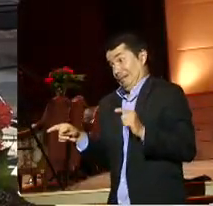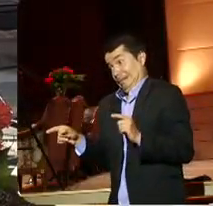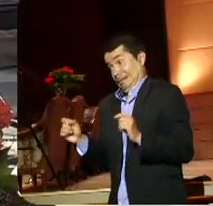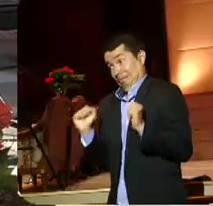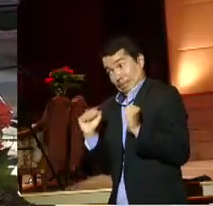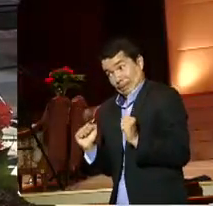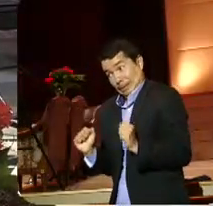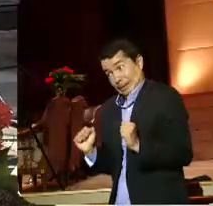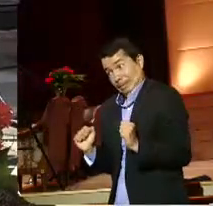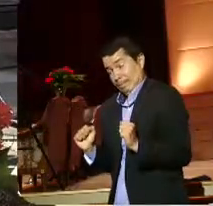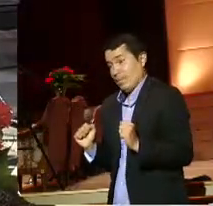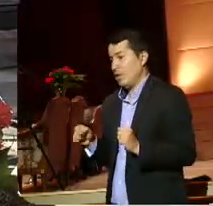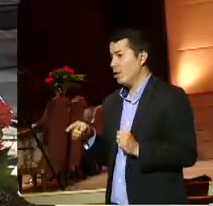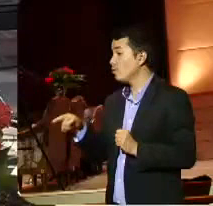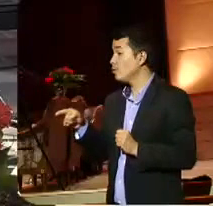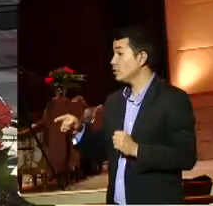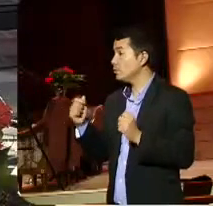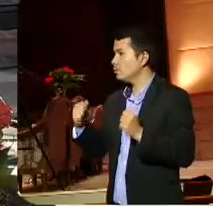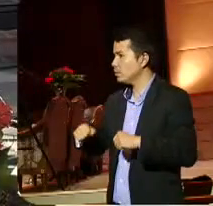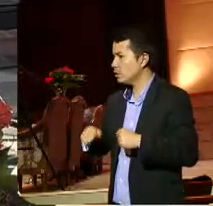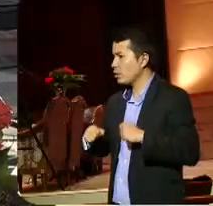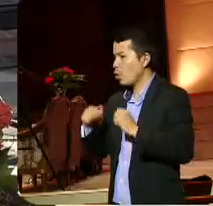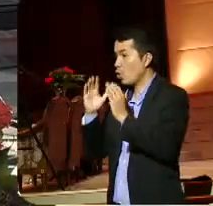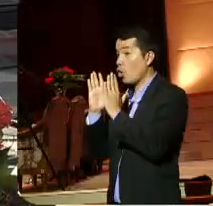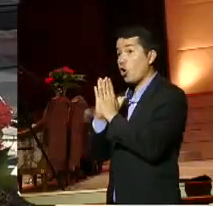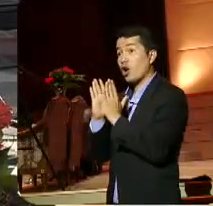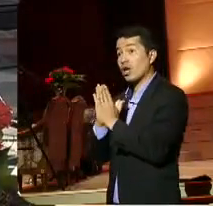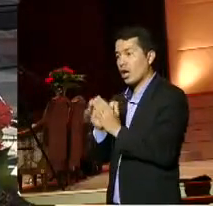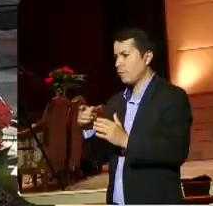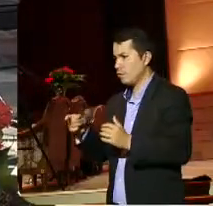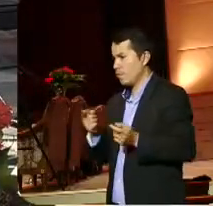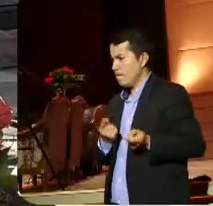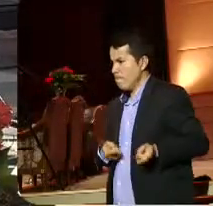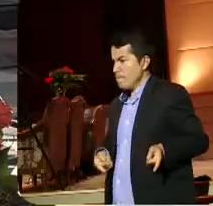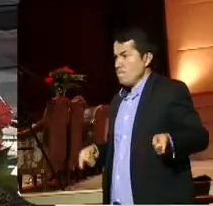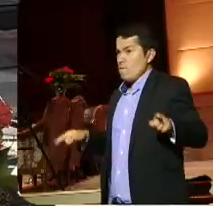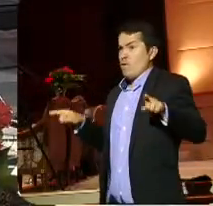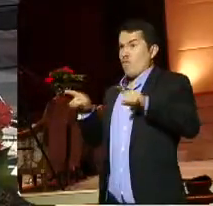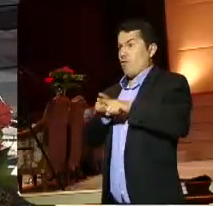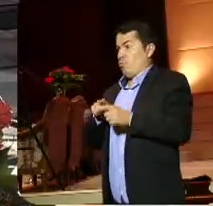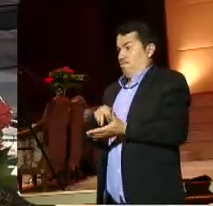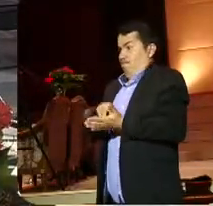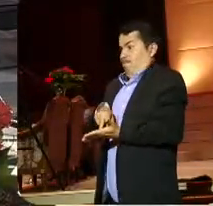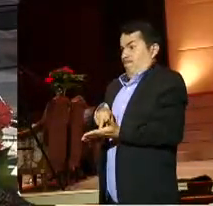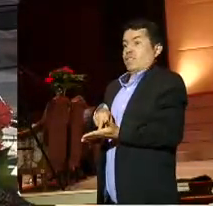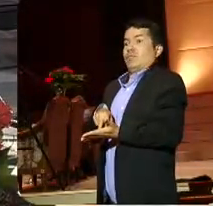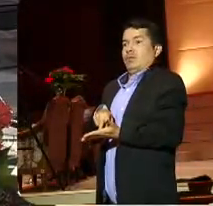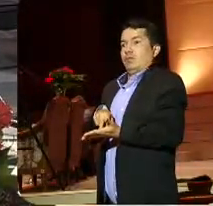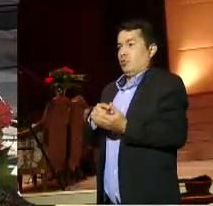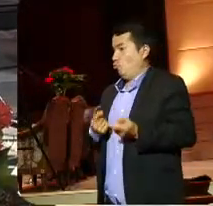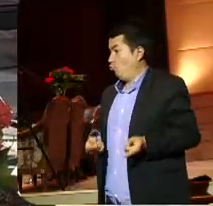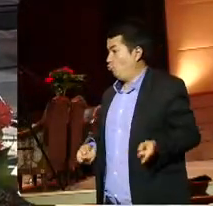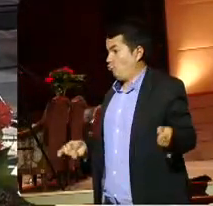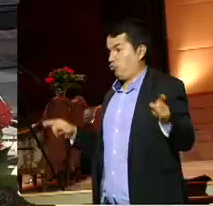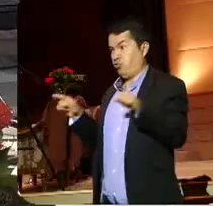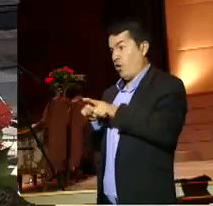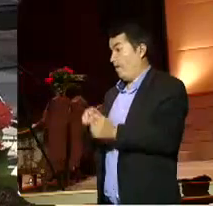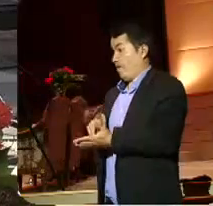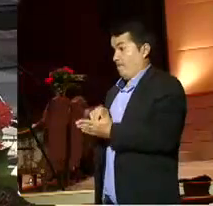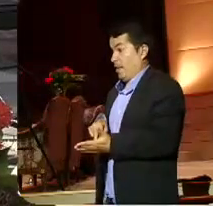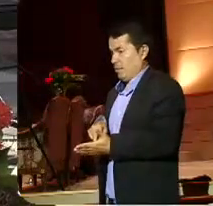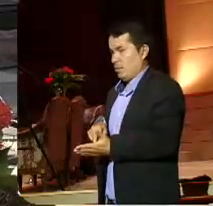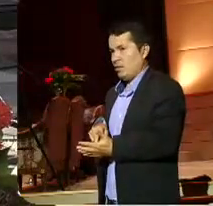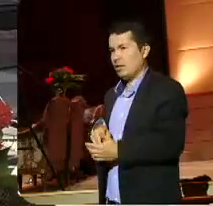Deus me deu a palavra que você tem que orar por restauração. O interessante era que naquele mesmo dia Deus tinha dado